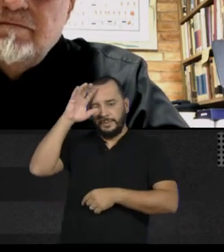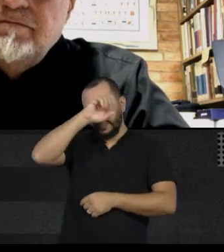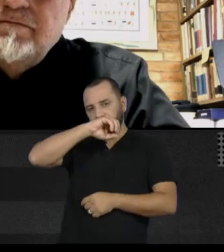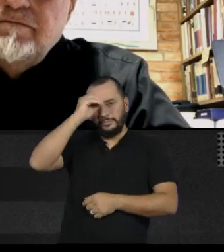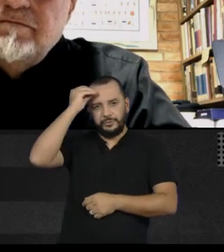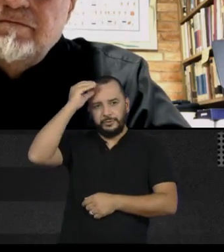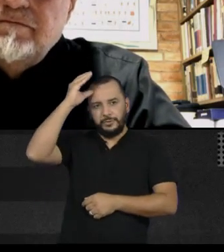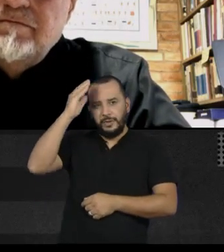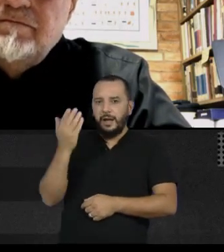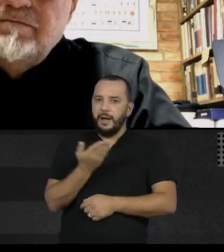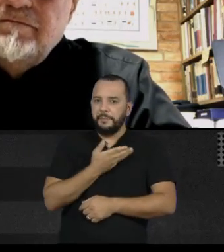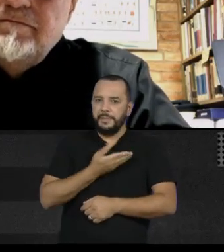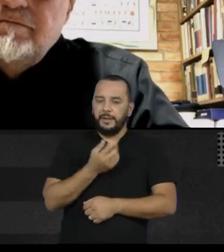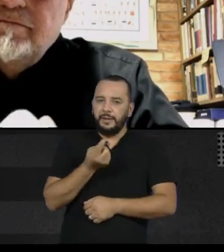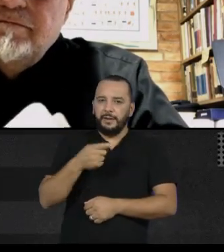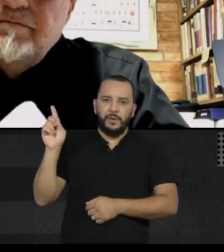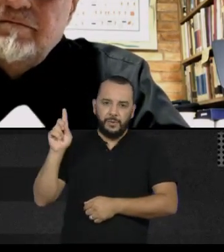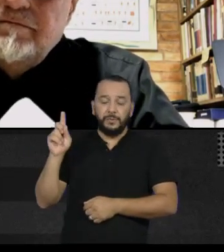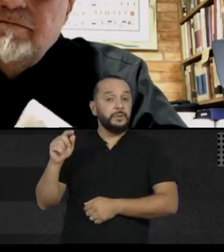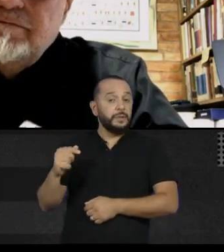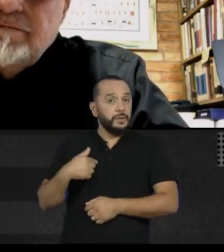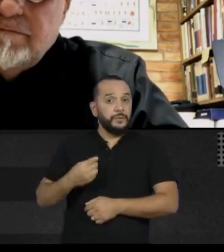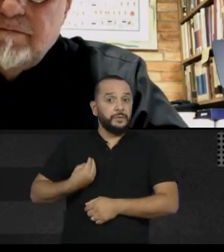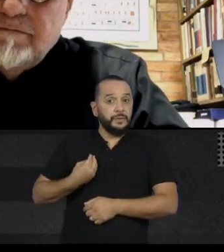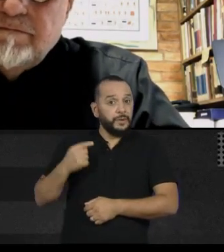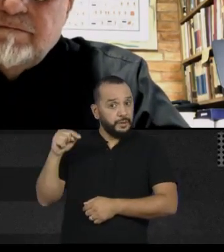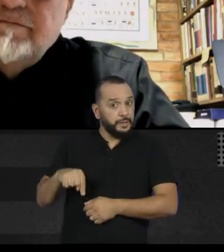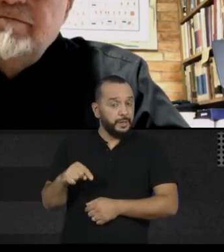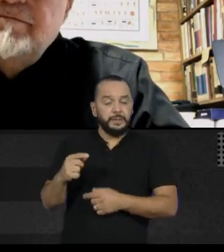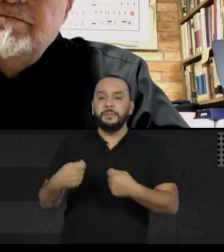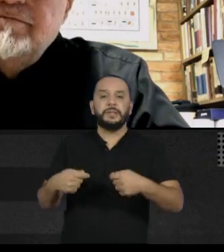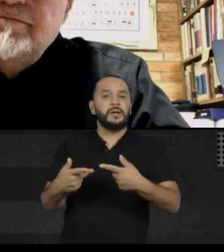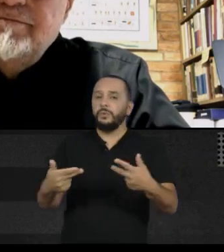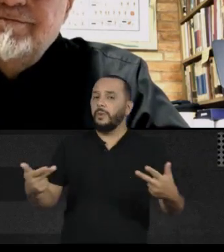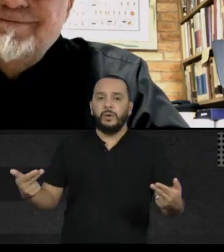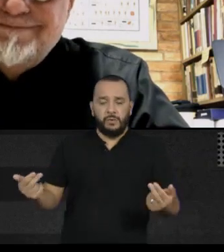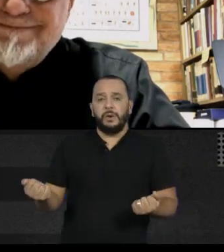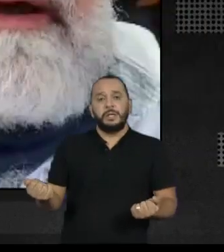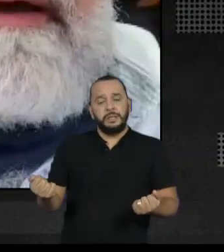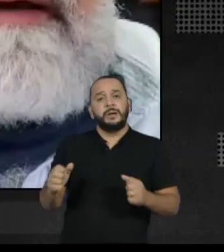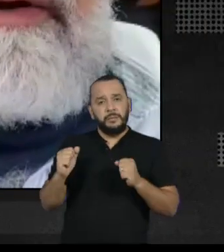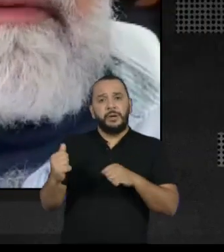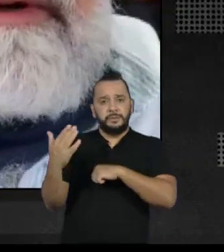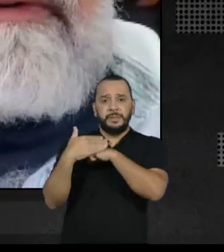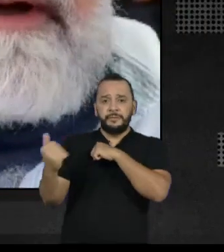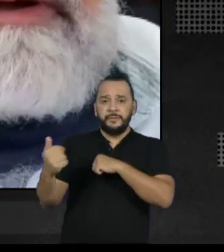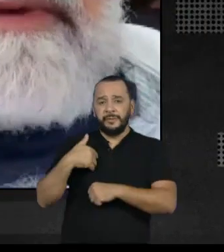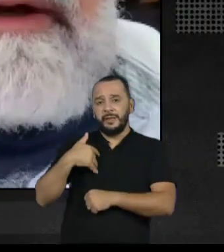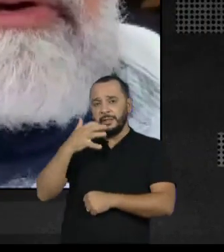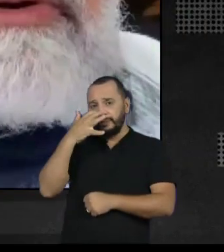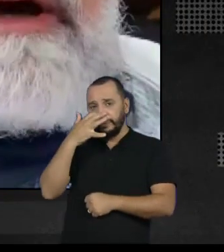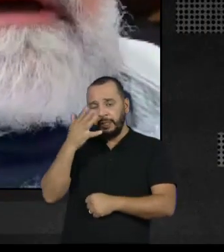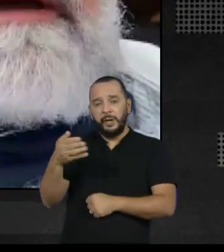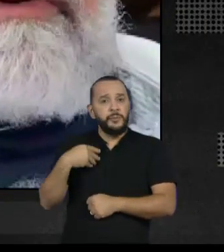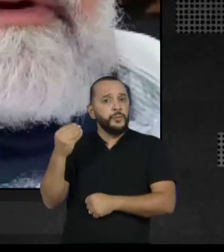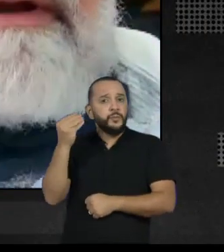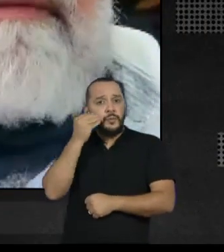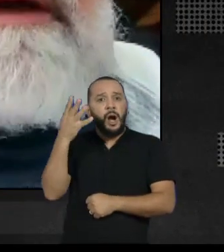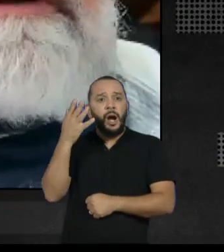do dia a dia, nos questionamentos, nas suas inquietações, com as nossas inquietações, com as nossas